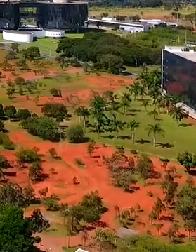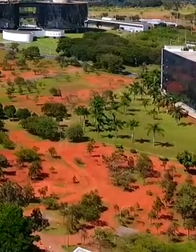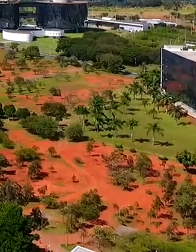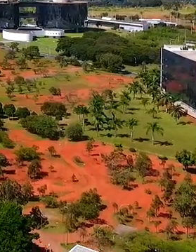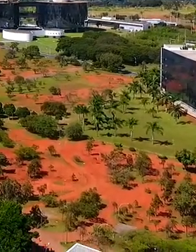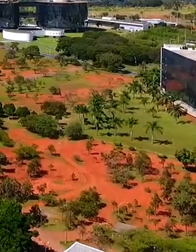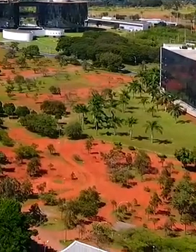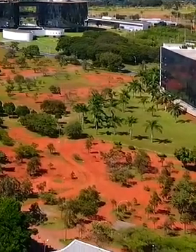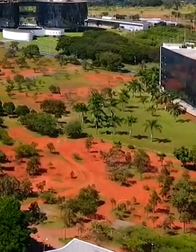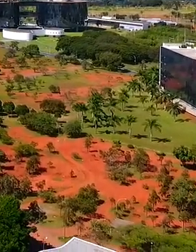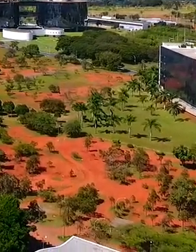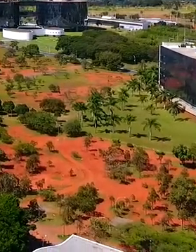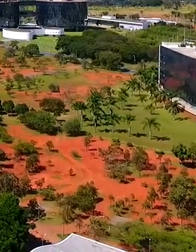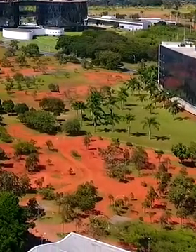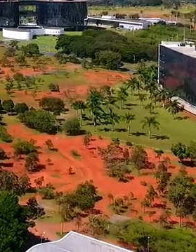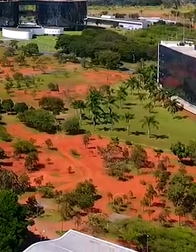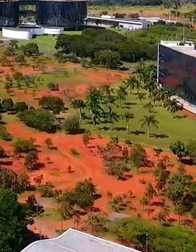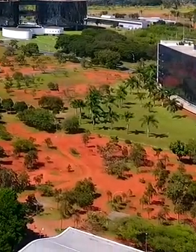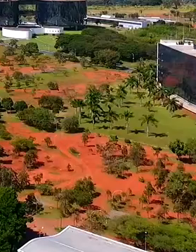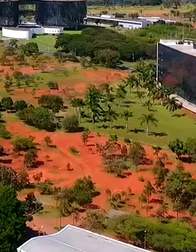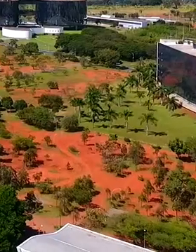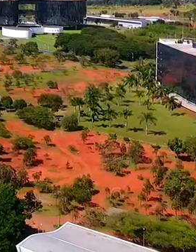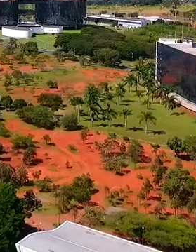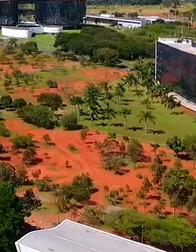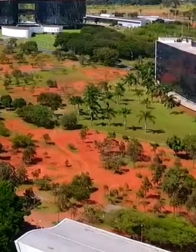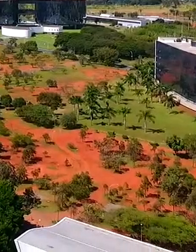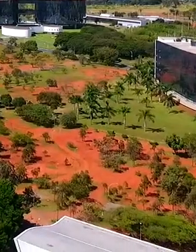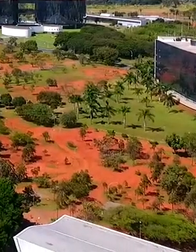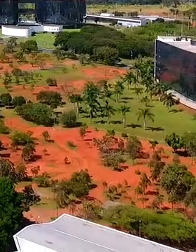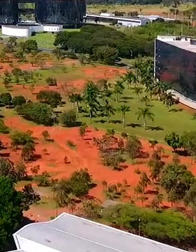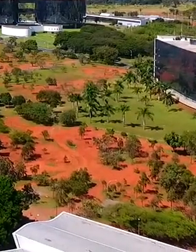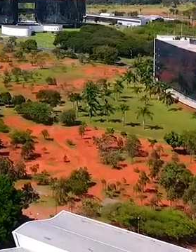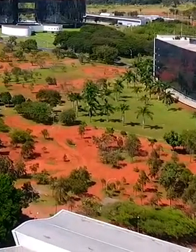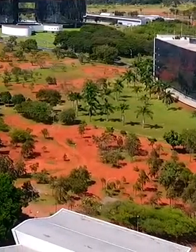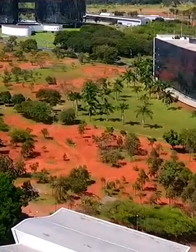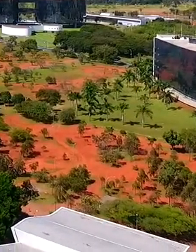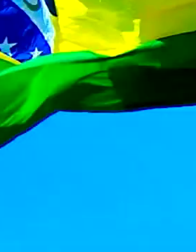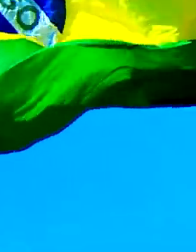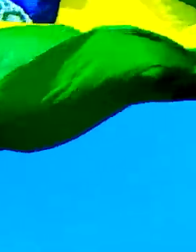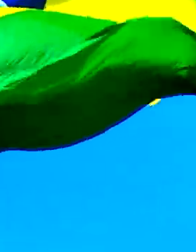amo E aí